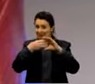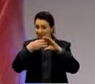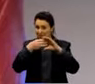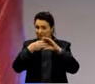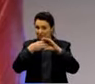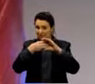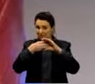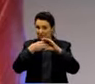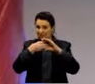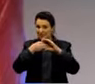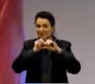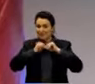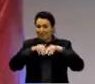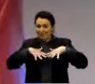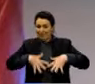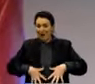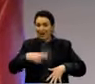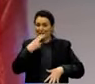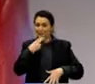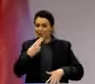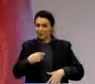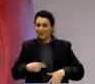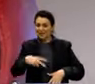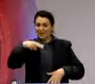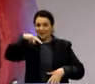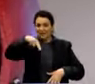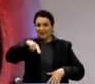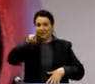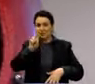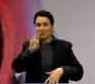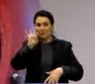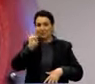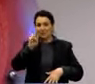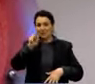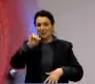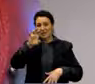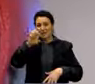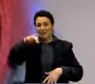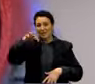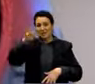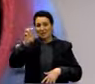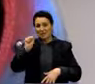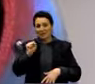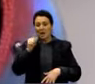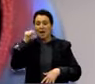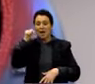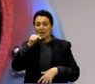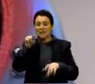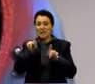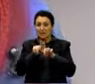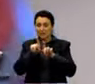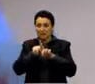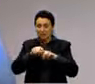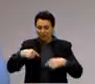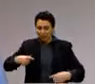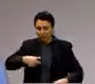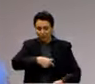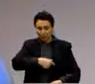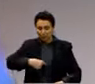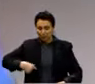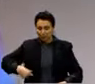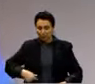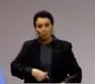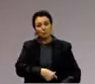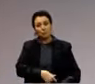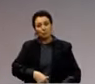os nutrientes que o organismo precisa. Tá? Então, aqui também, no intestino delgado,